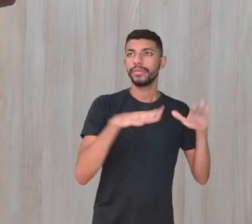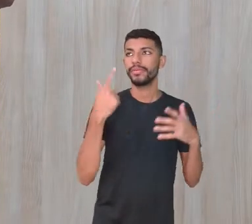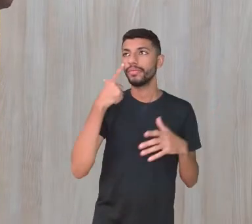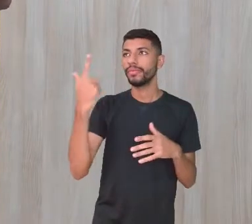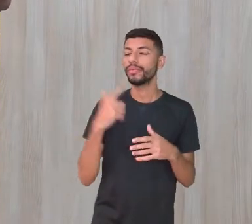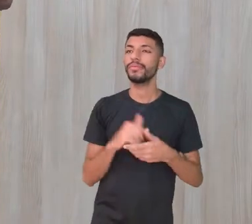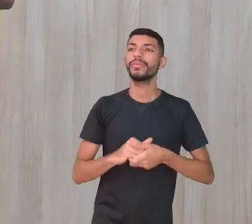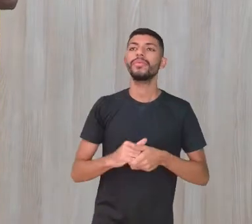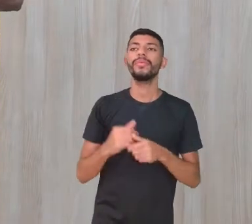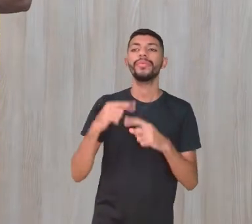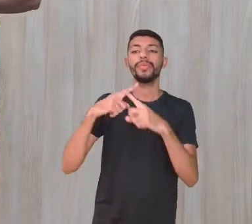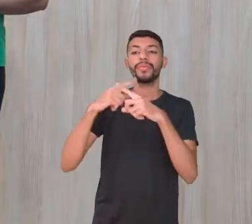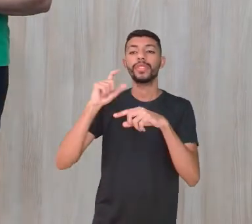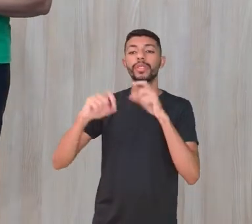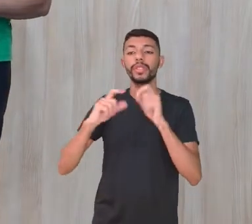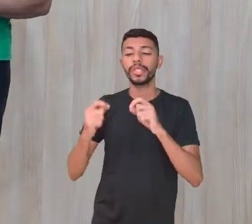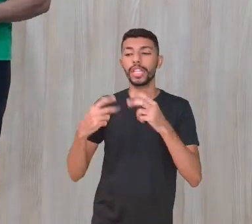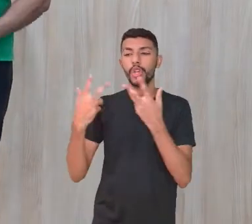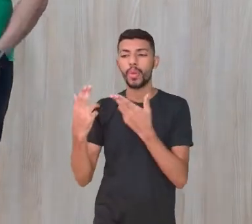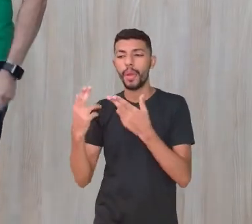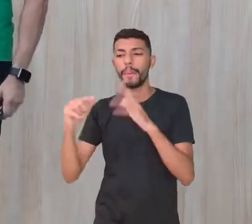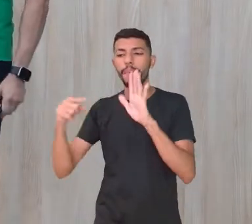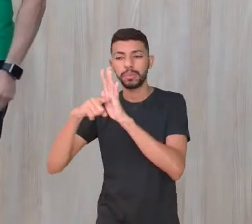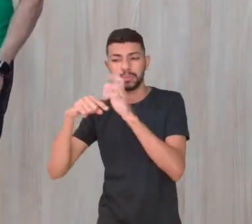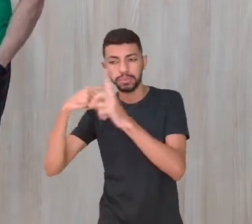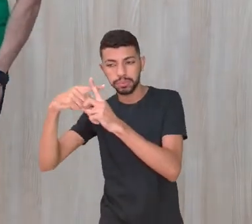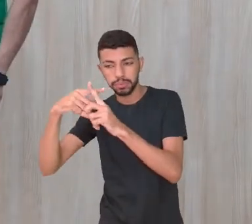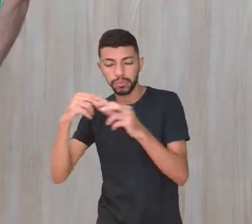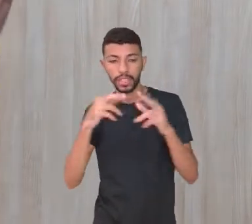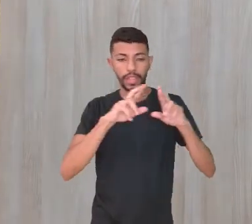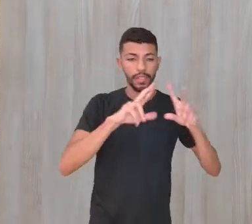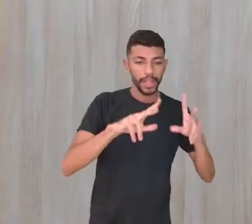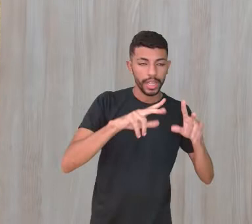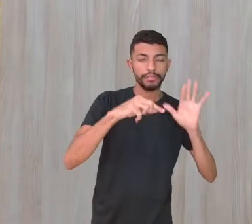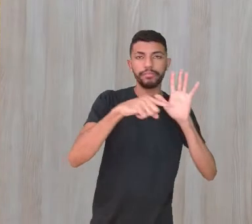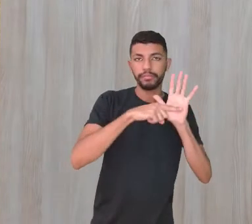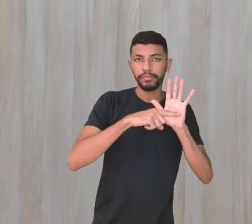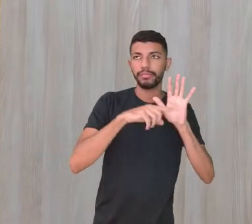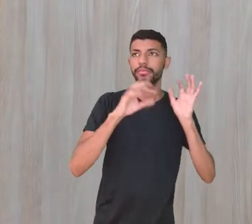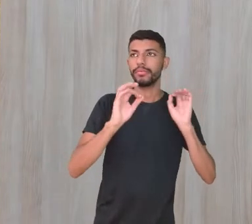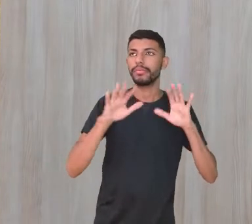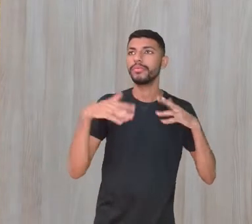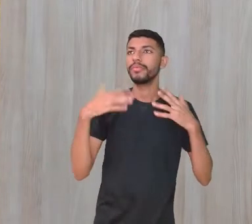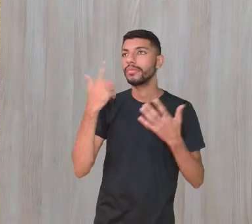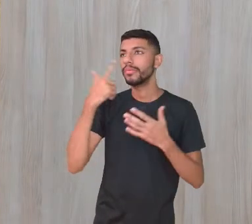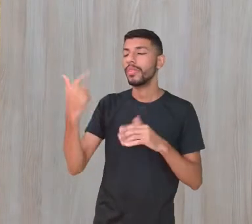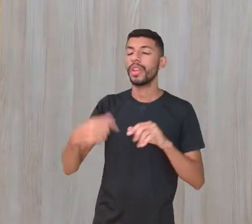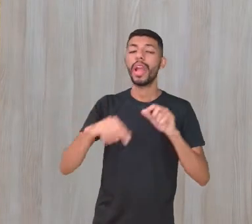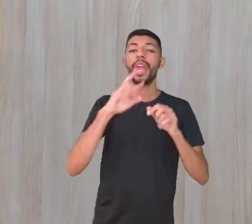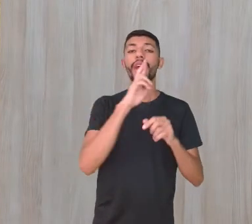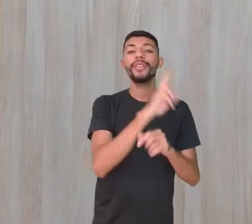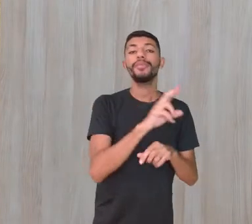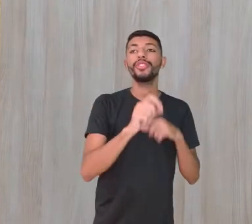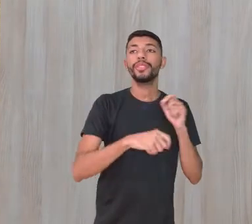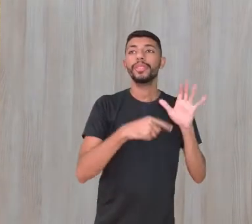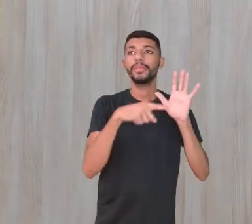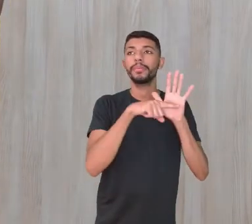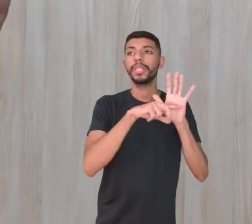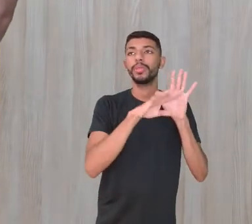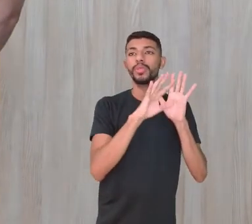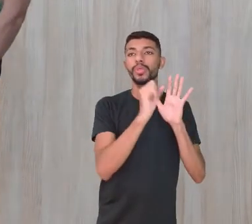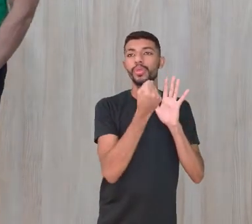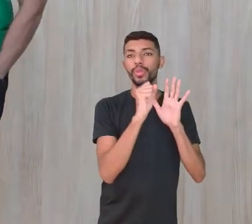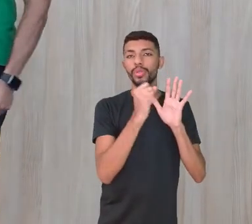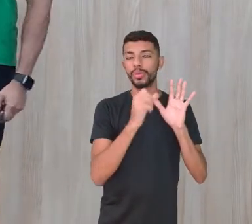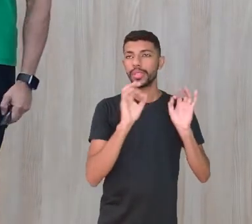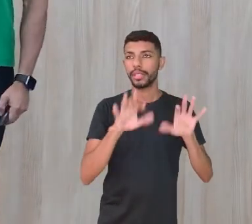iguais é positivo, sinais diferentes é negativo, tá? Então, o resultado vai dar menos 8. No